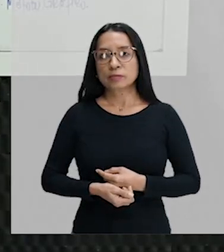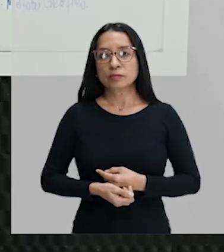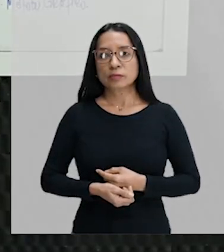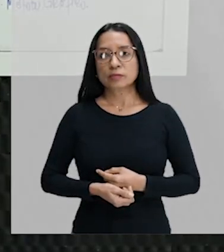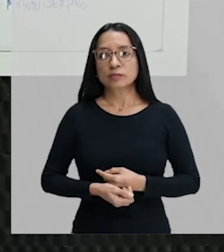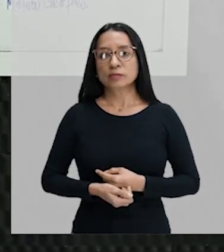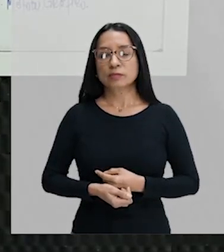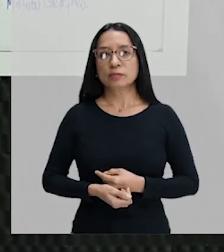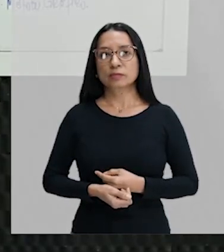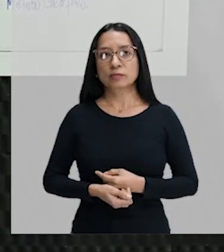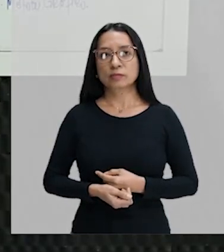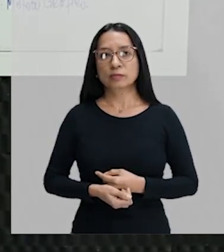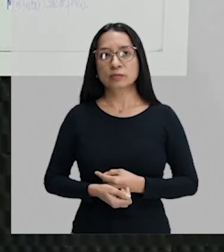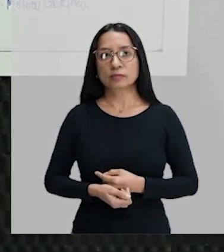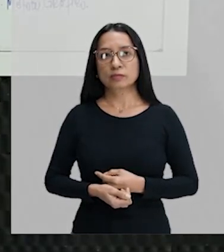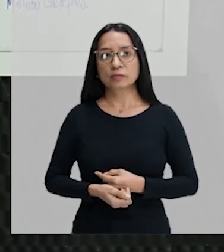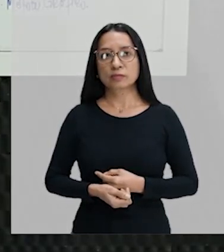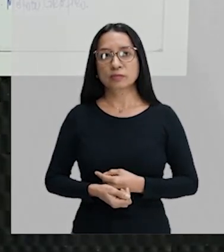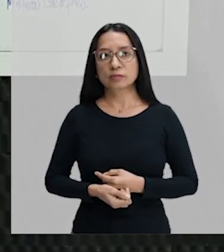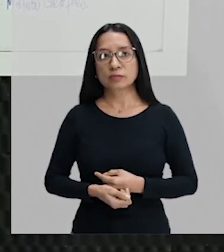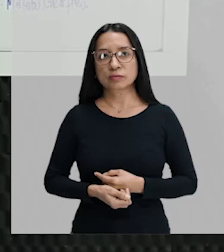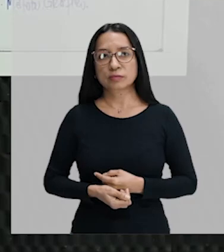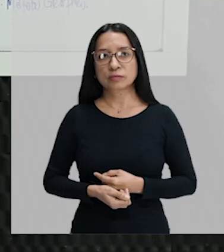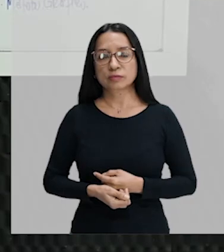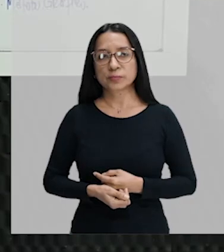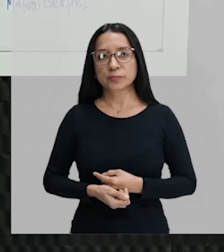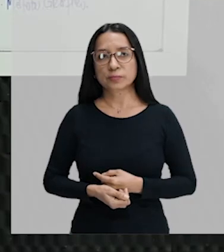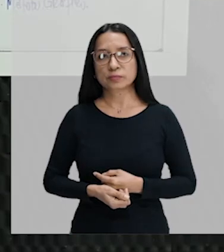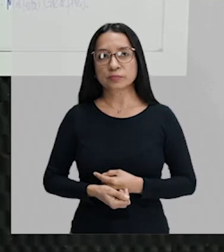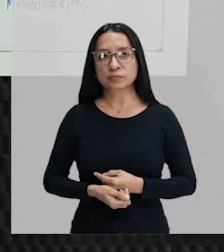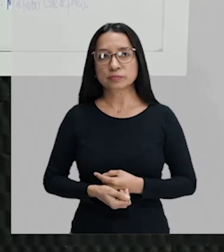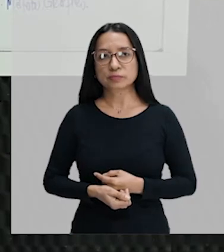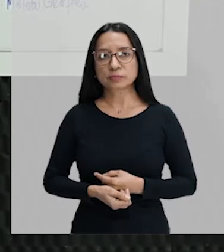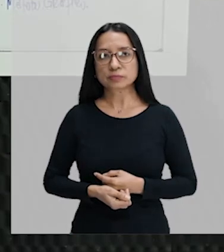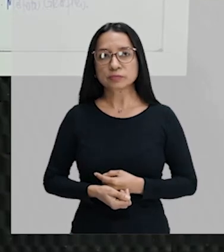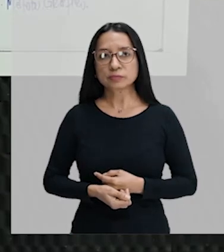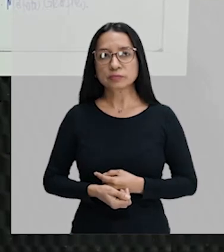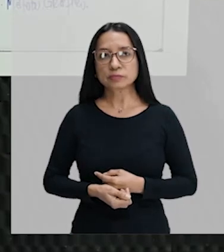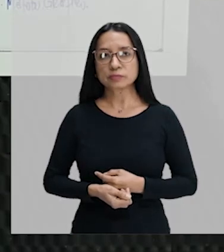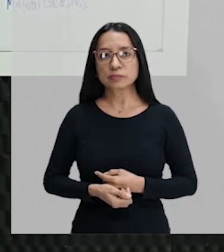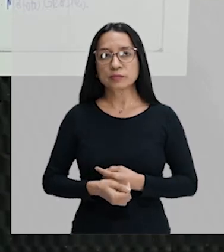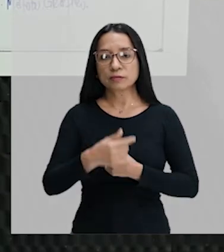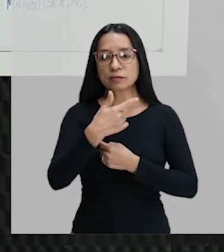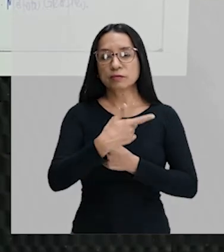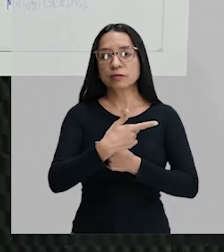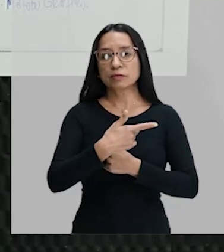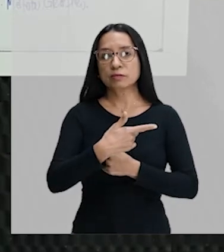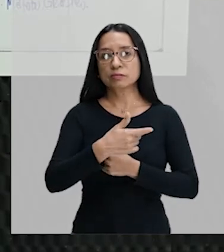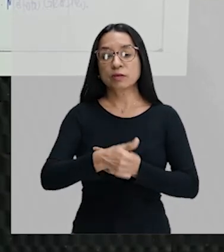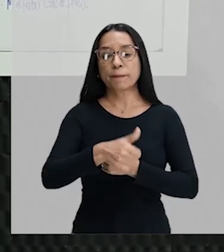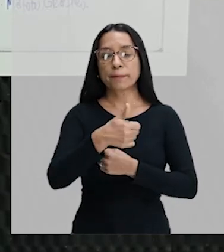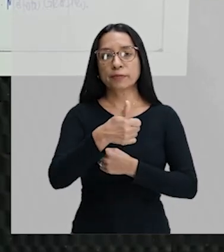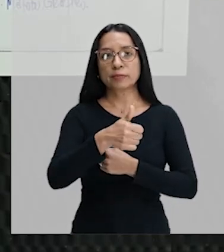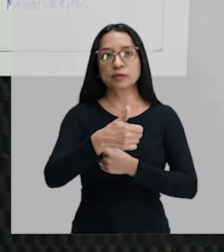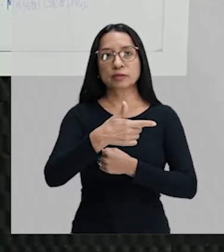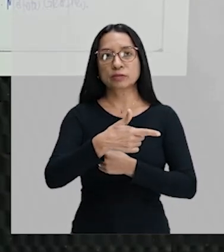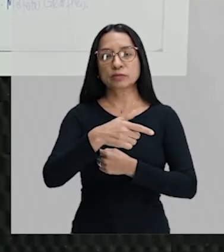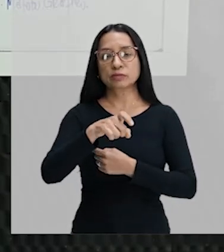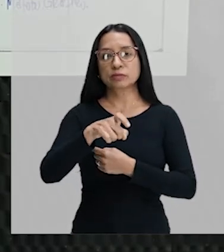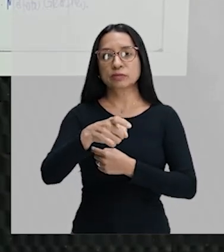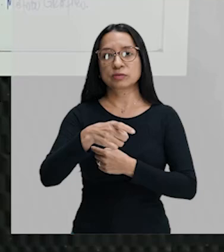desse sistema, né? Então vamos lá. Então a primeira é qual? 2x mais